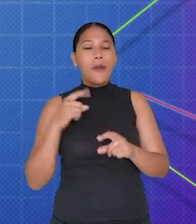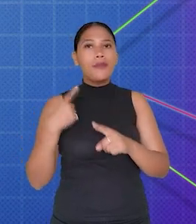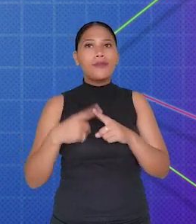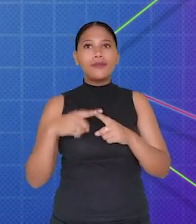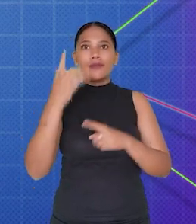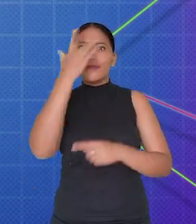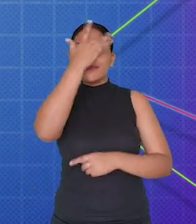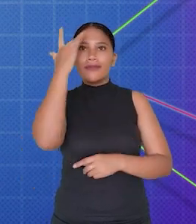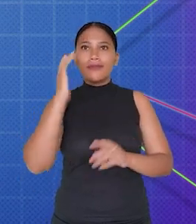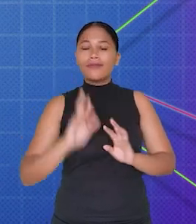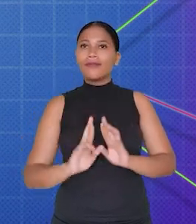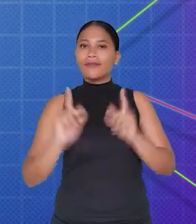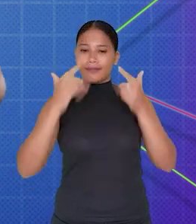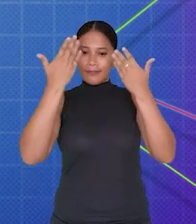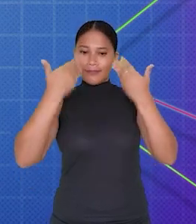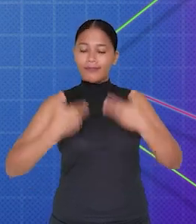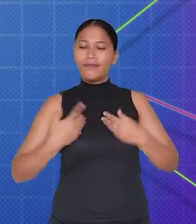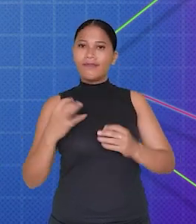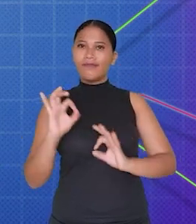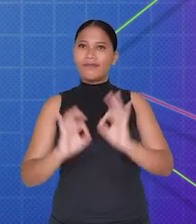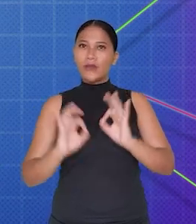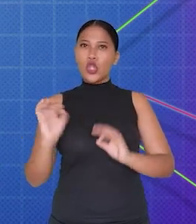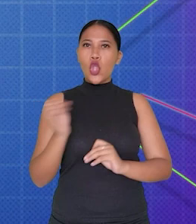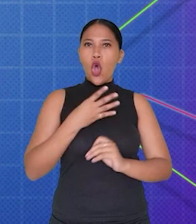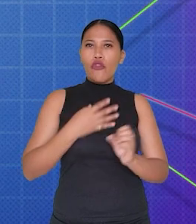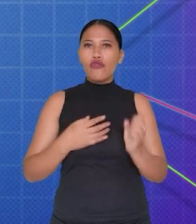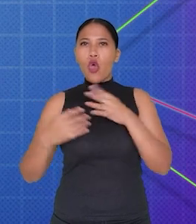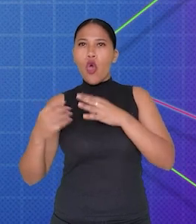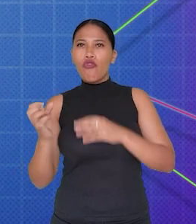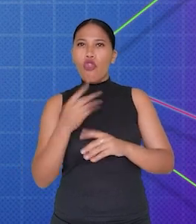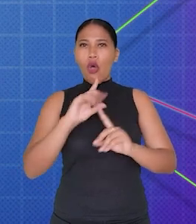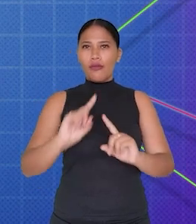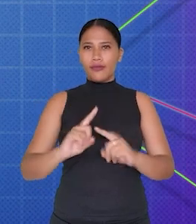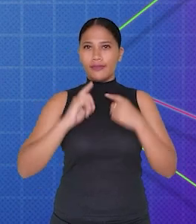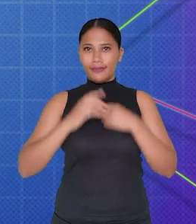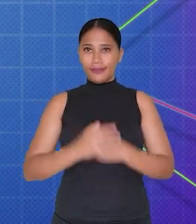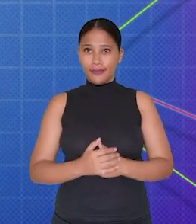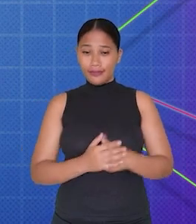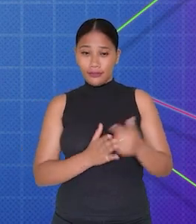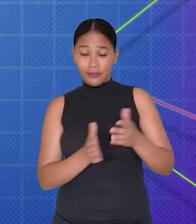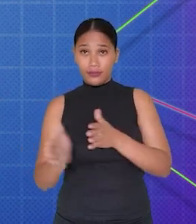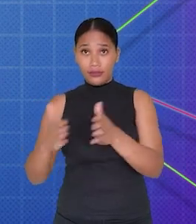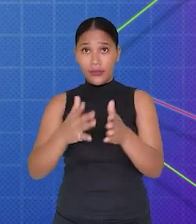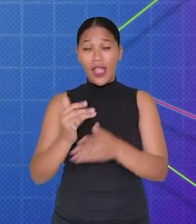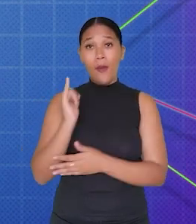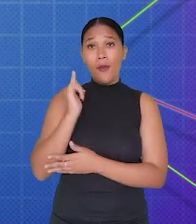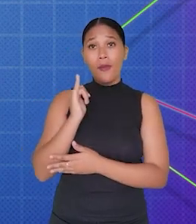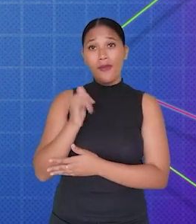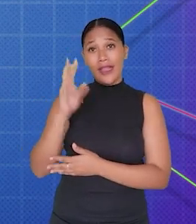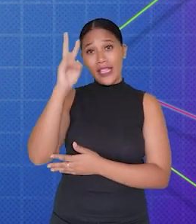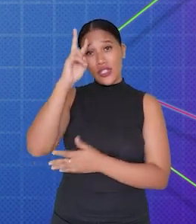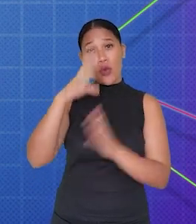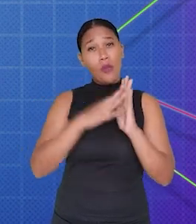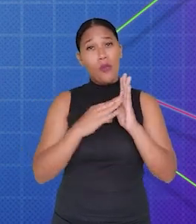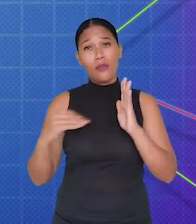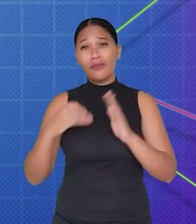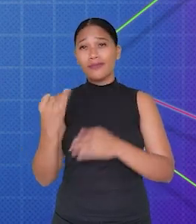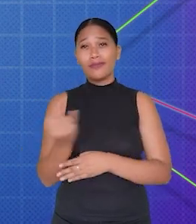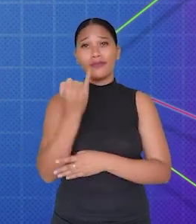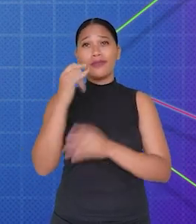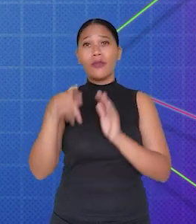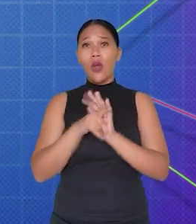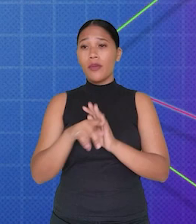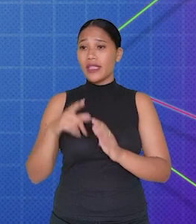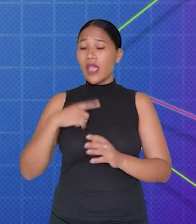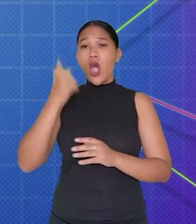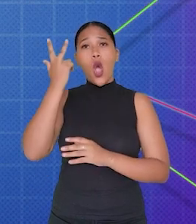ele retorna como uma pessoa diferente, preparada para novos desafios. A jornada do herói é um modelo narrativo essencial que